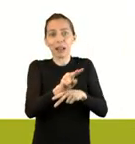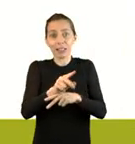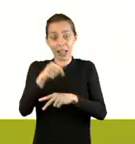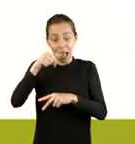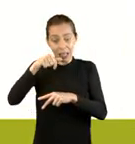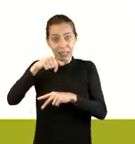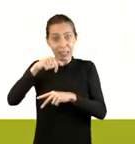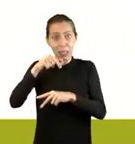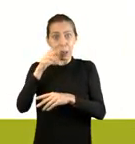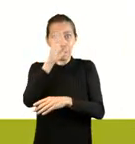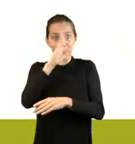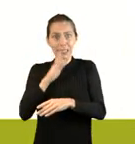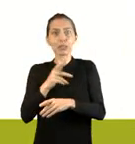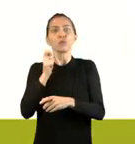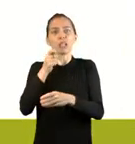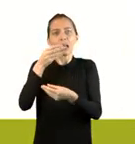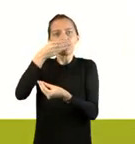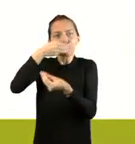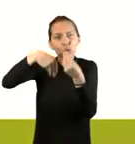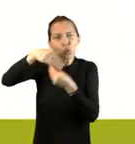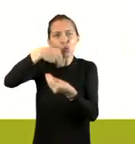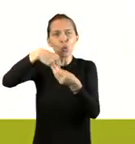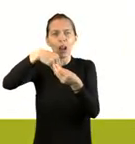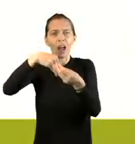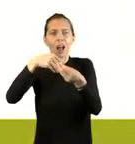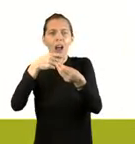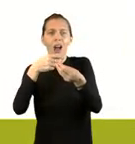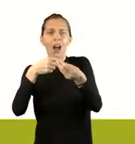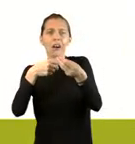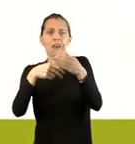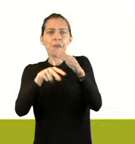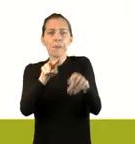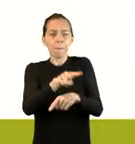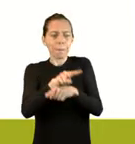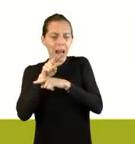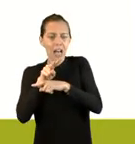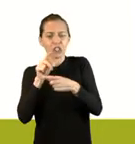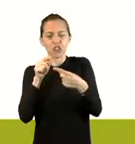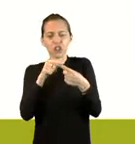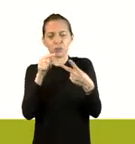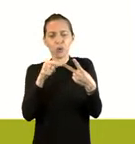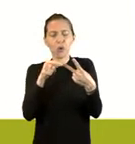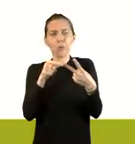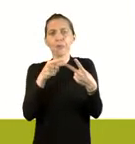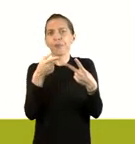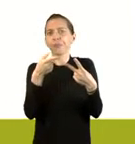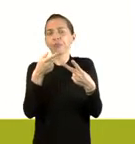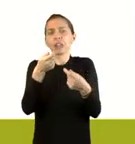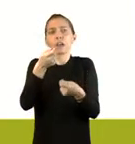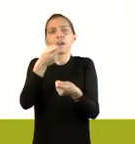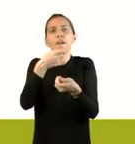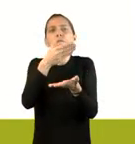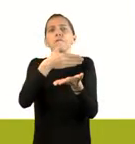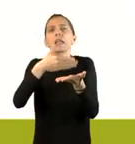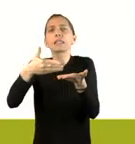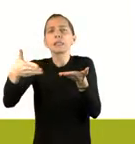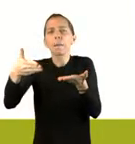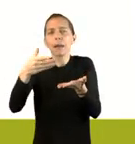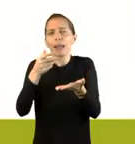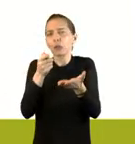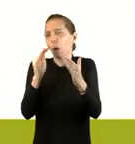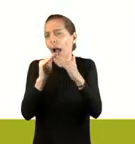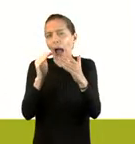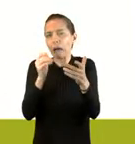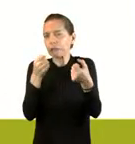de financiamento com investimento, com tudo. Mas lá fora, os bancos ficam com os créditos, né,